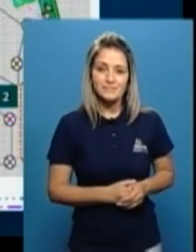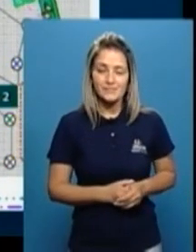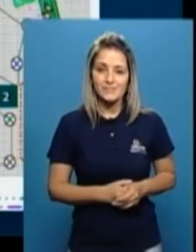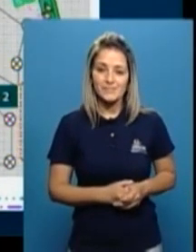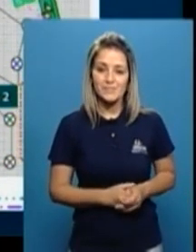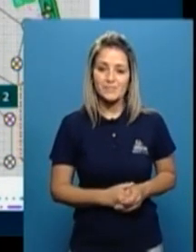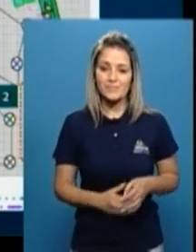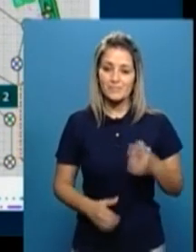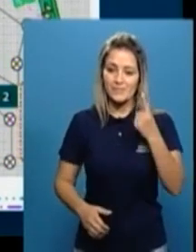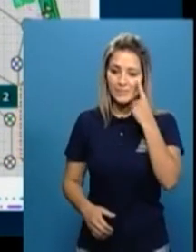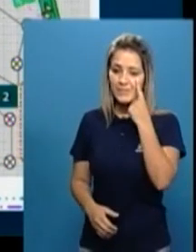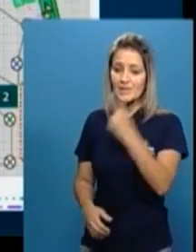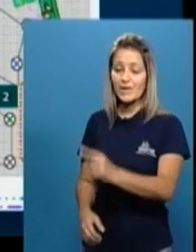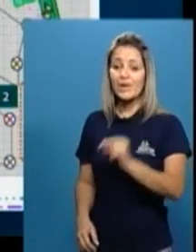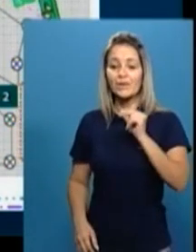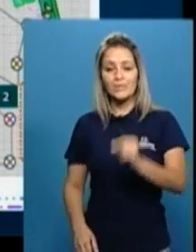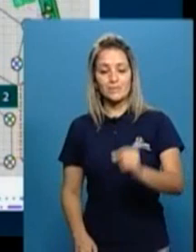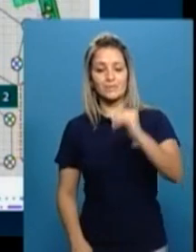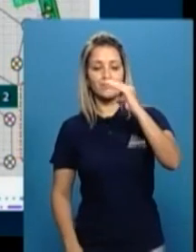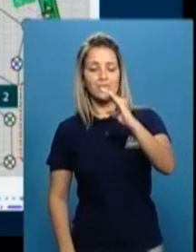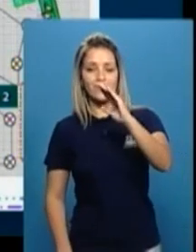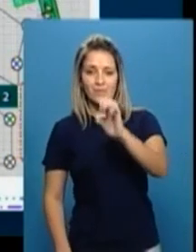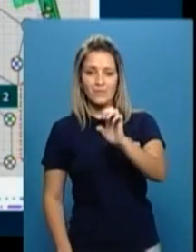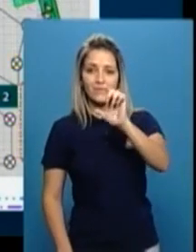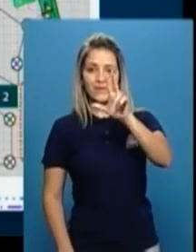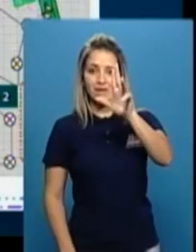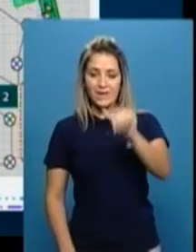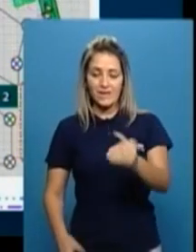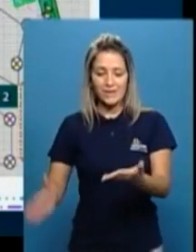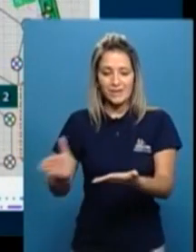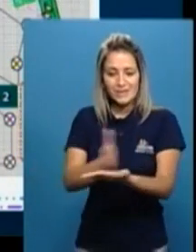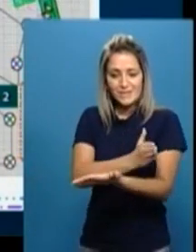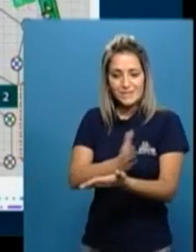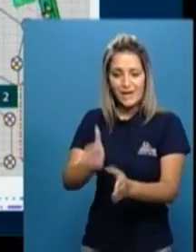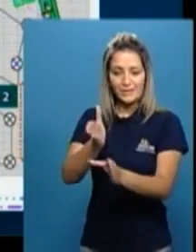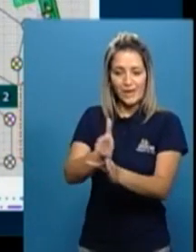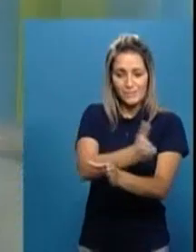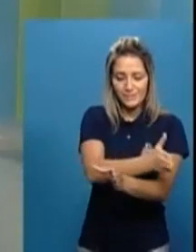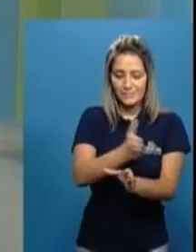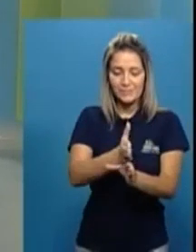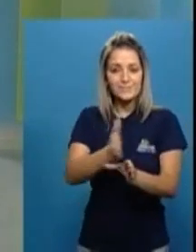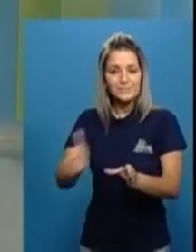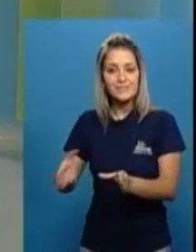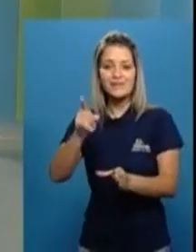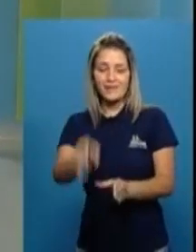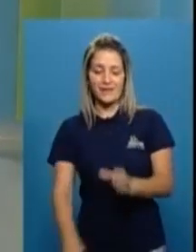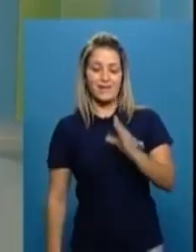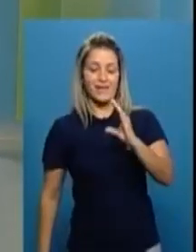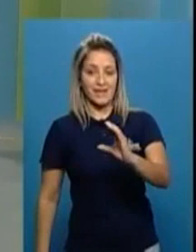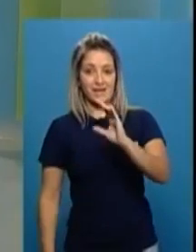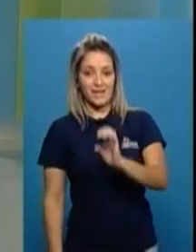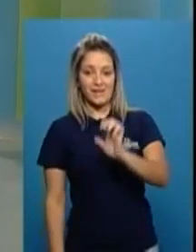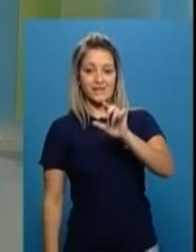Este é o nosso arranjo físico celular. O arranjo físico do tipo celular, ele